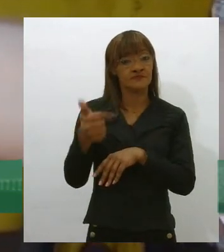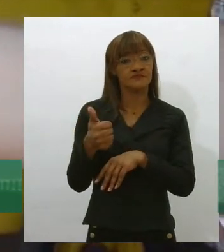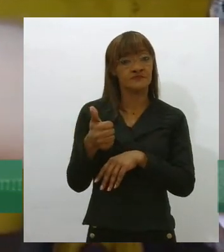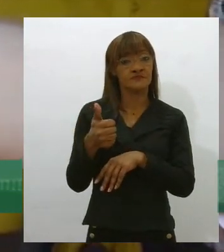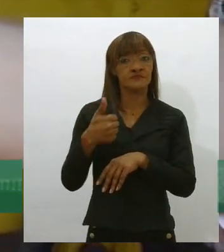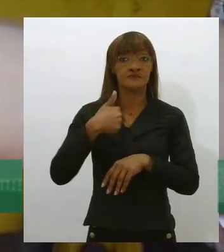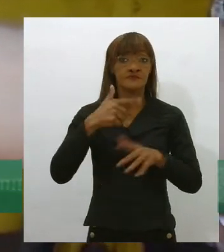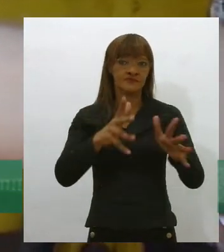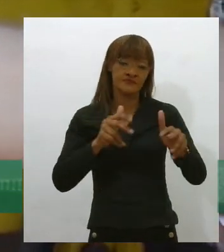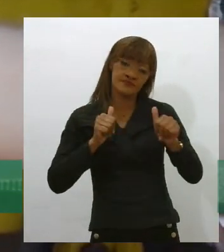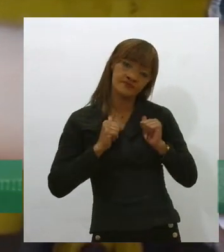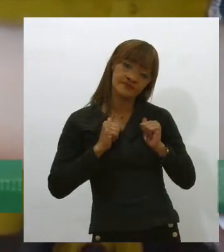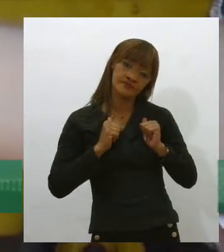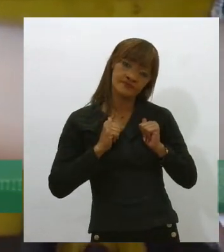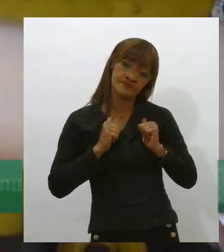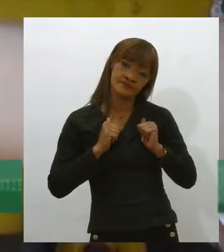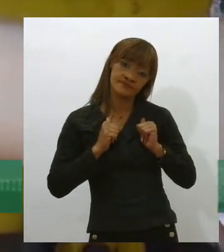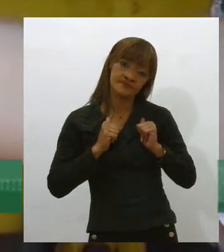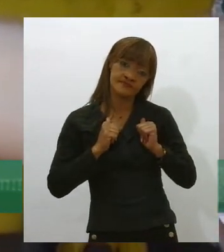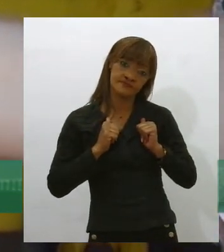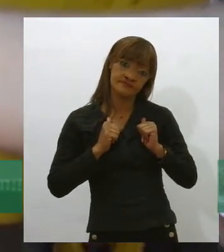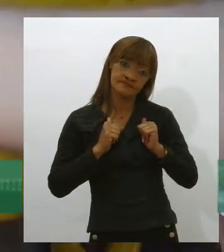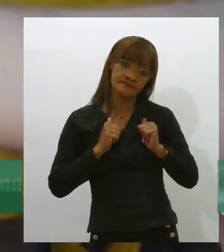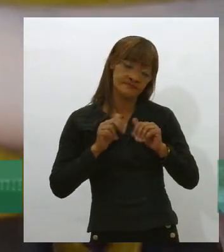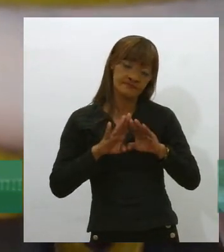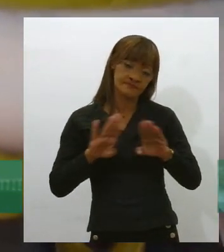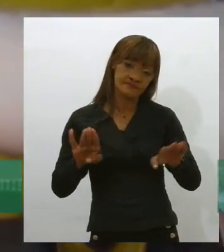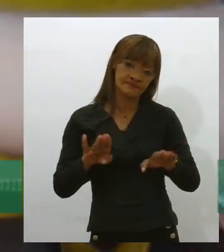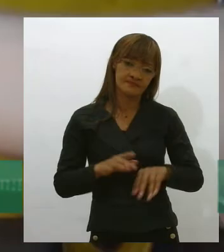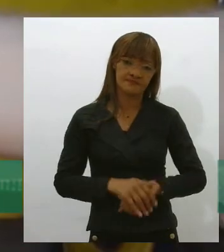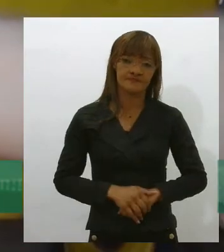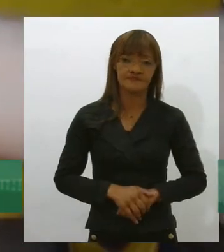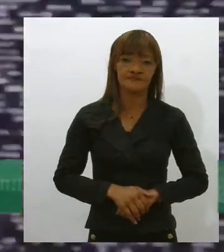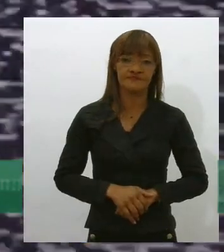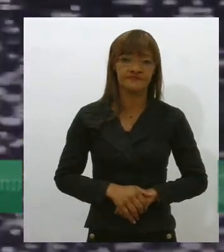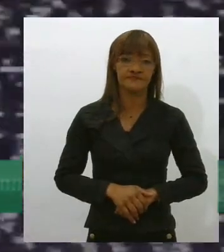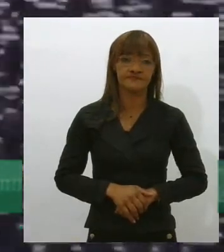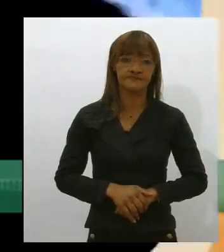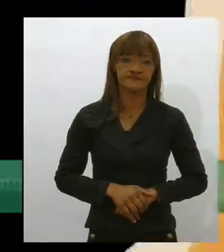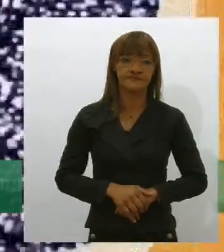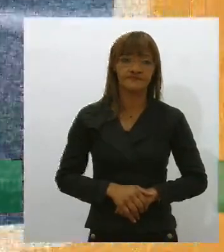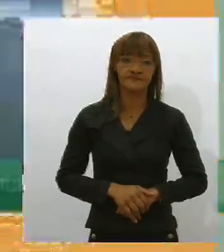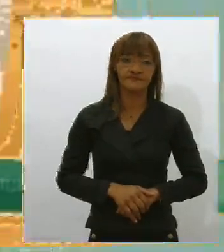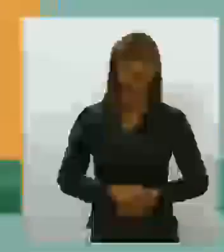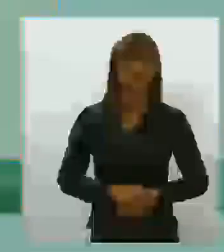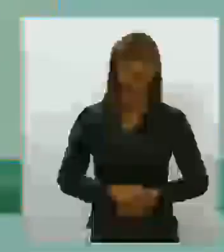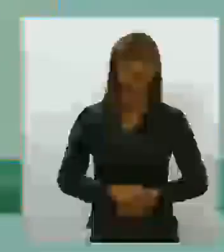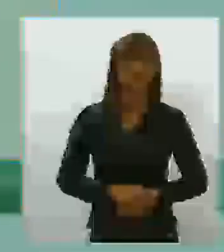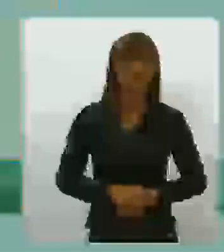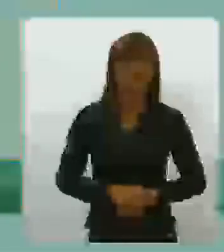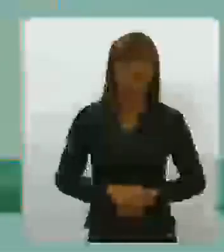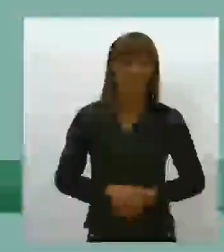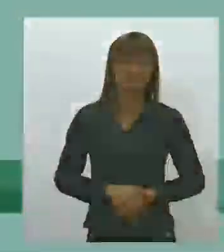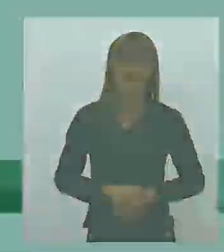ó E é isso que tá acontecendo só isso e